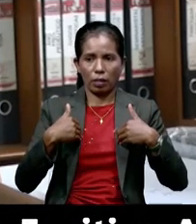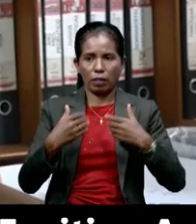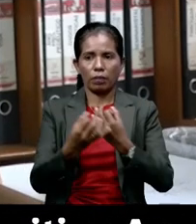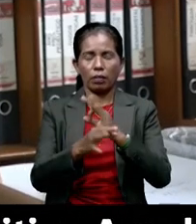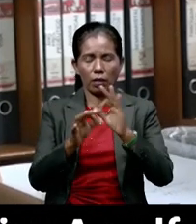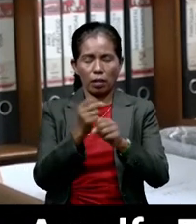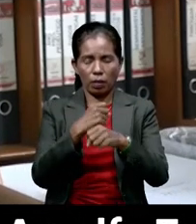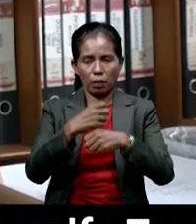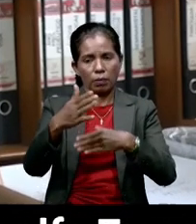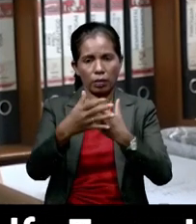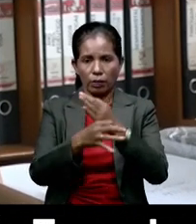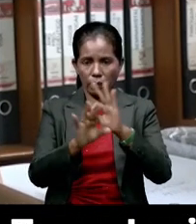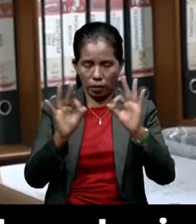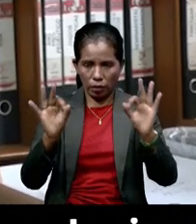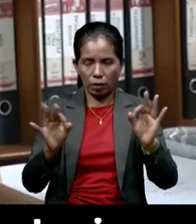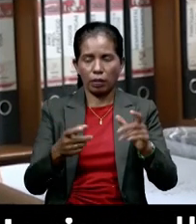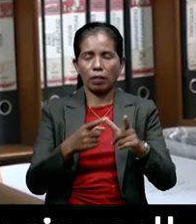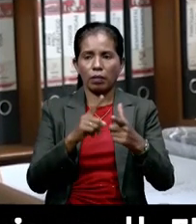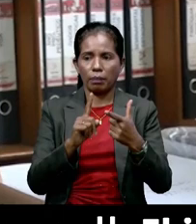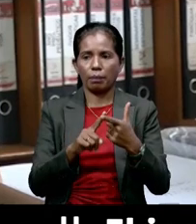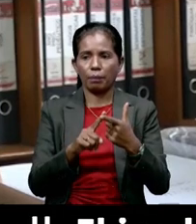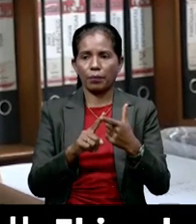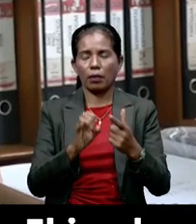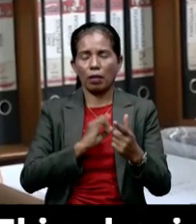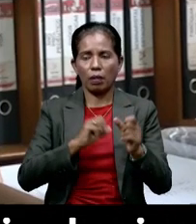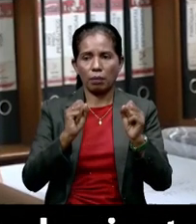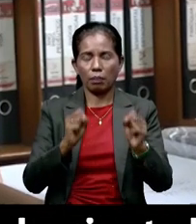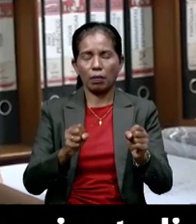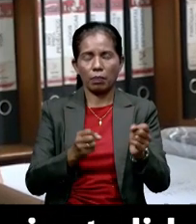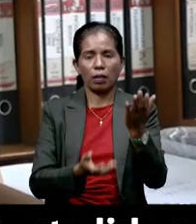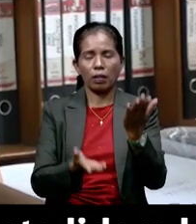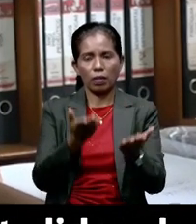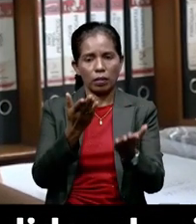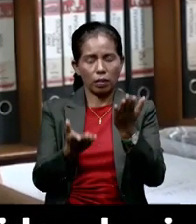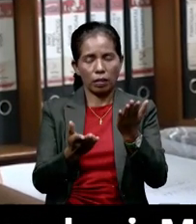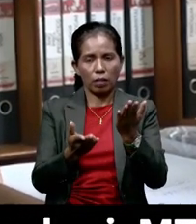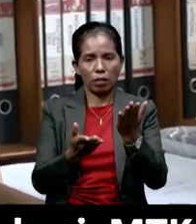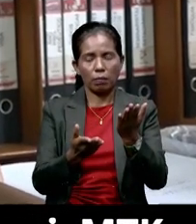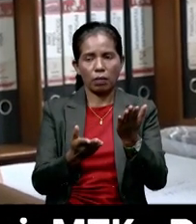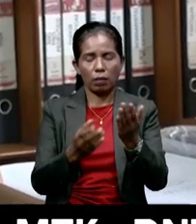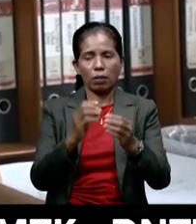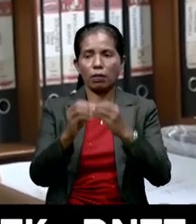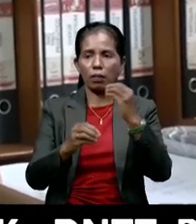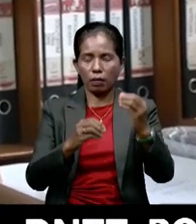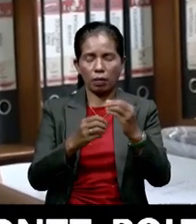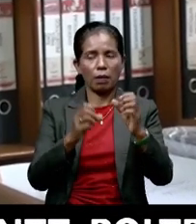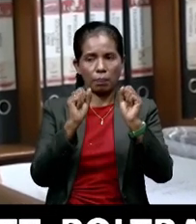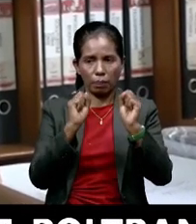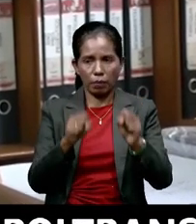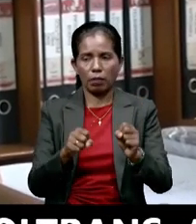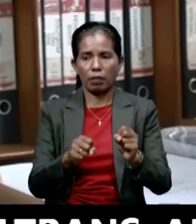finalização. Significa ao bele halo calculação e da cata bele ona